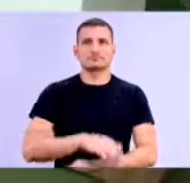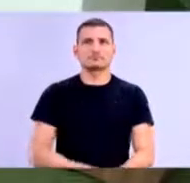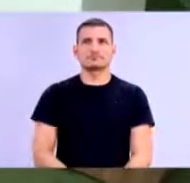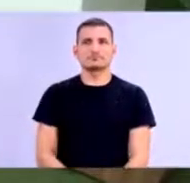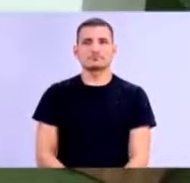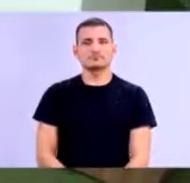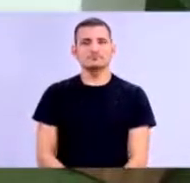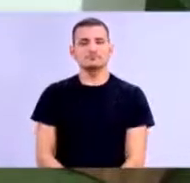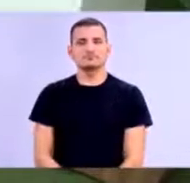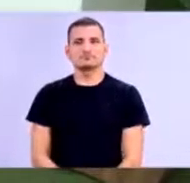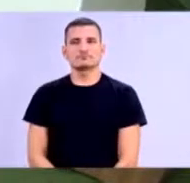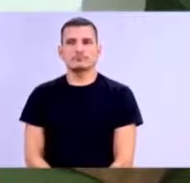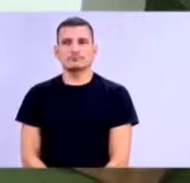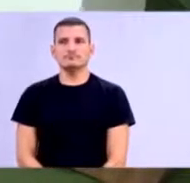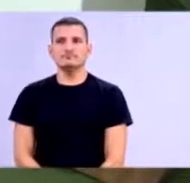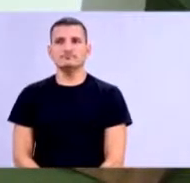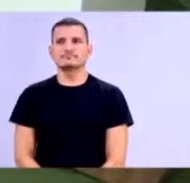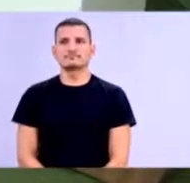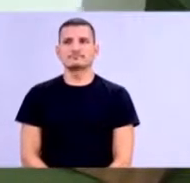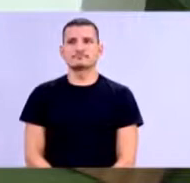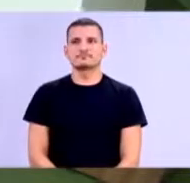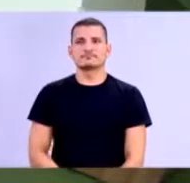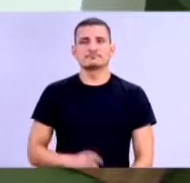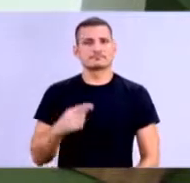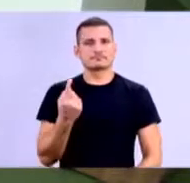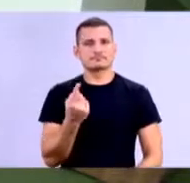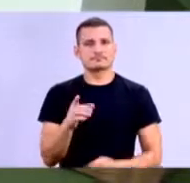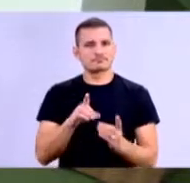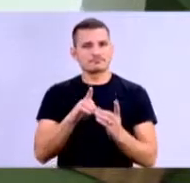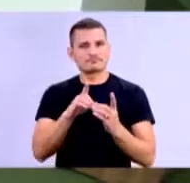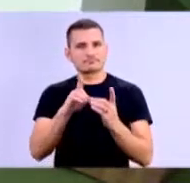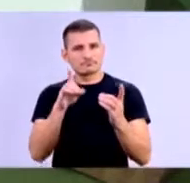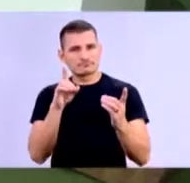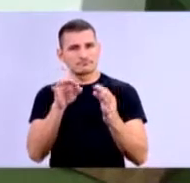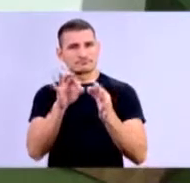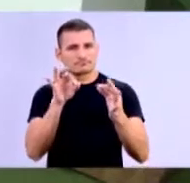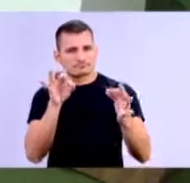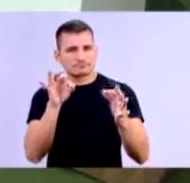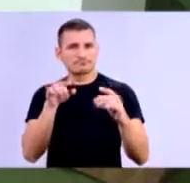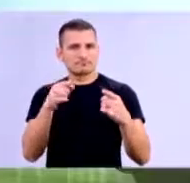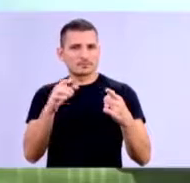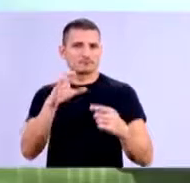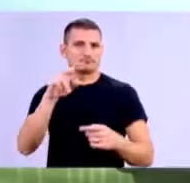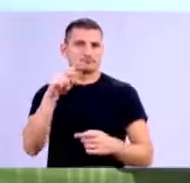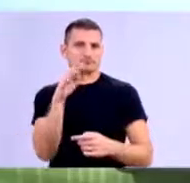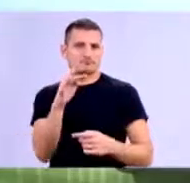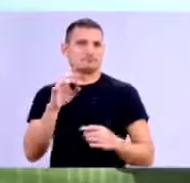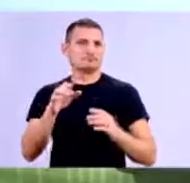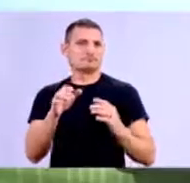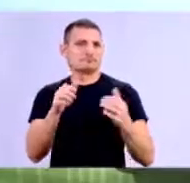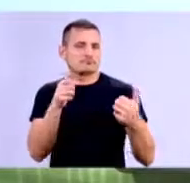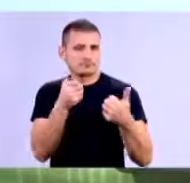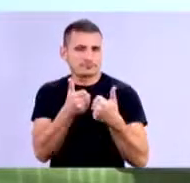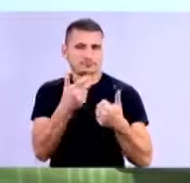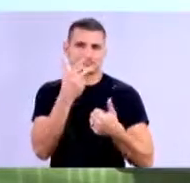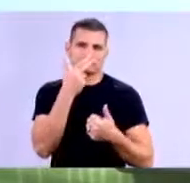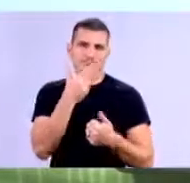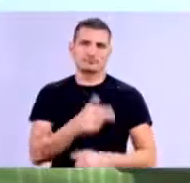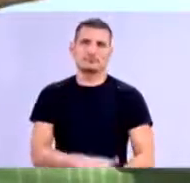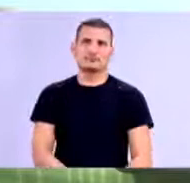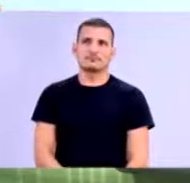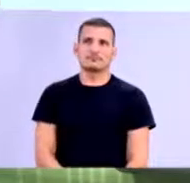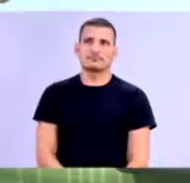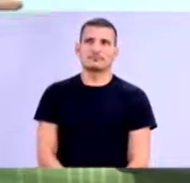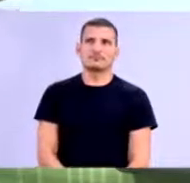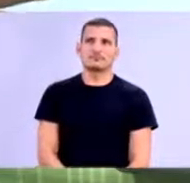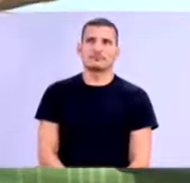estejamos longe, o chat nos permite estar próximo, né, professora? Exatamente. Tá, mas e agora? Como estudar? Como